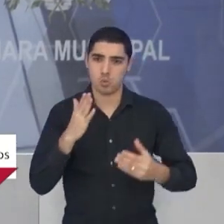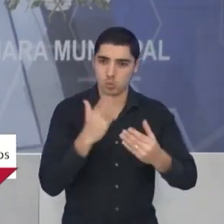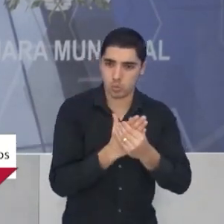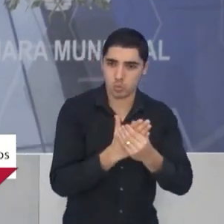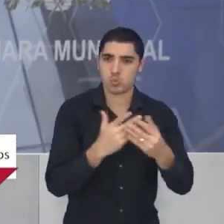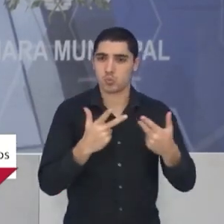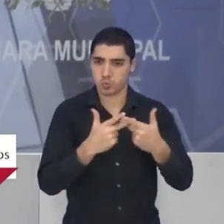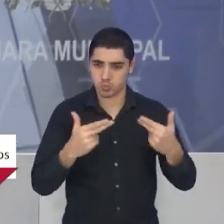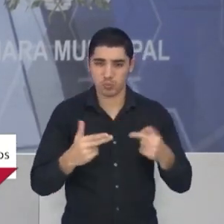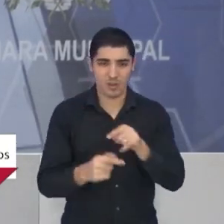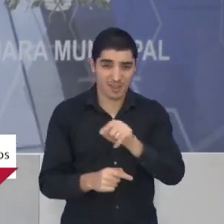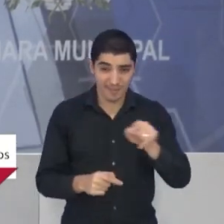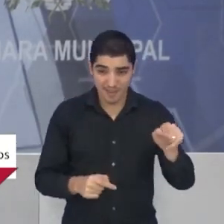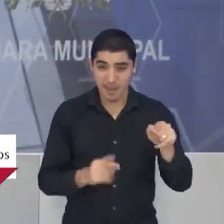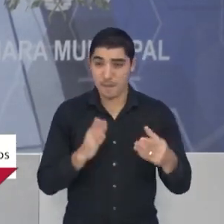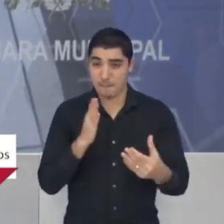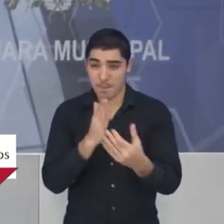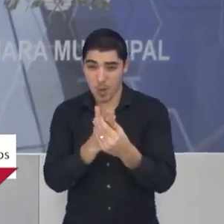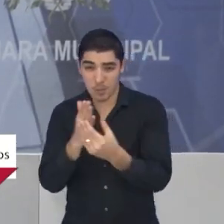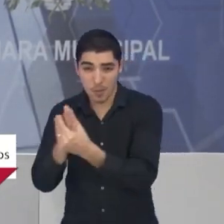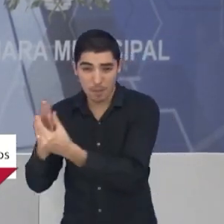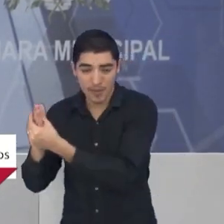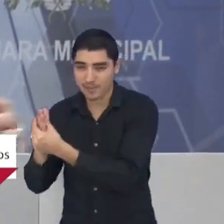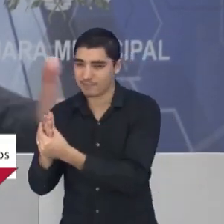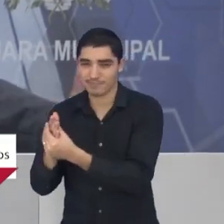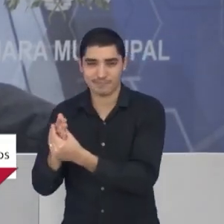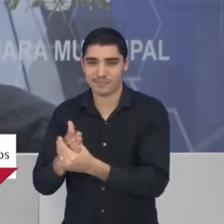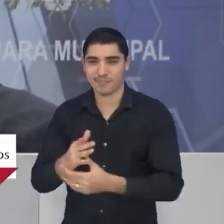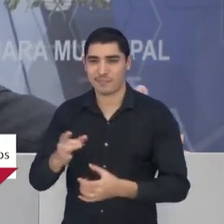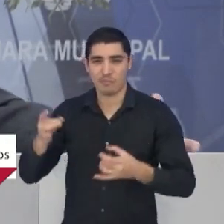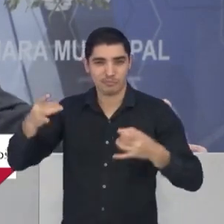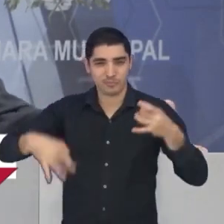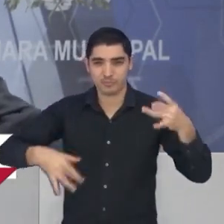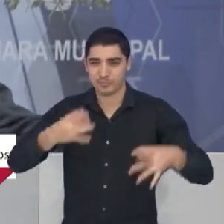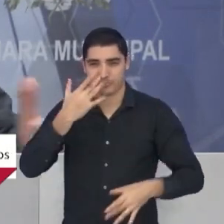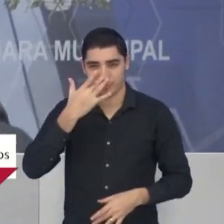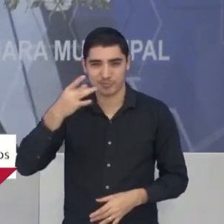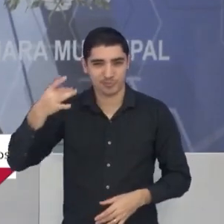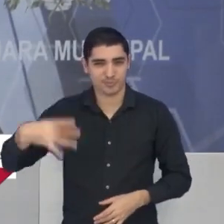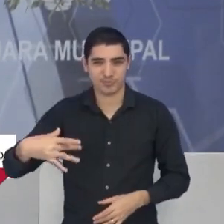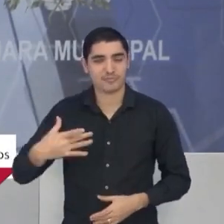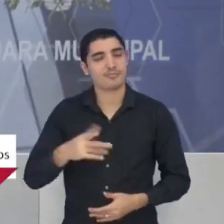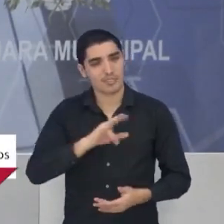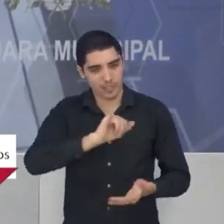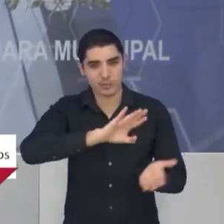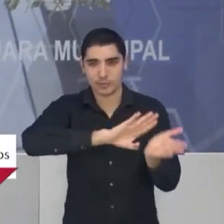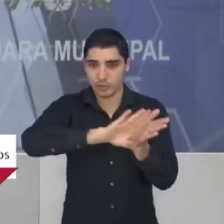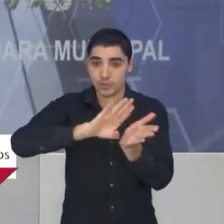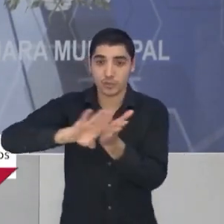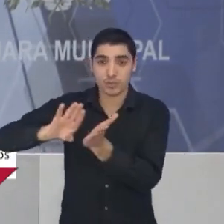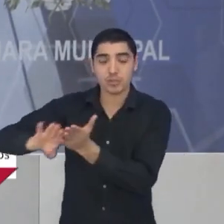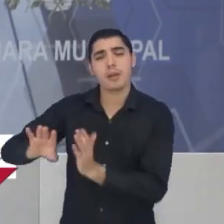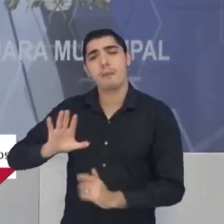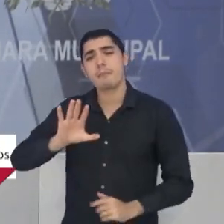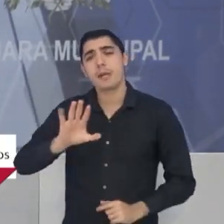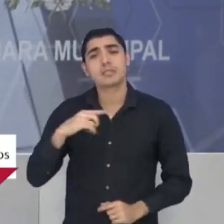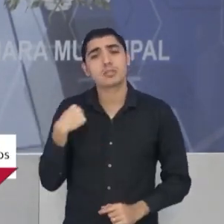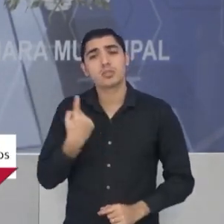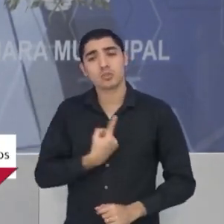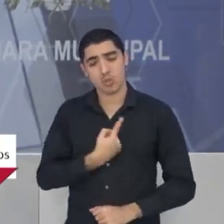nesses lixos de processo essa que é a verdade mas e no âmbito do dos tribunais de contas o que que nós poderíamos fazer